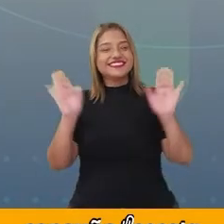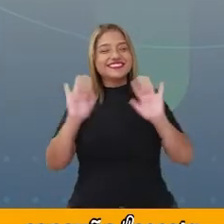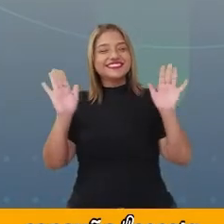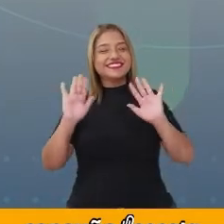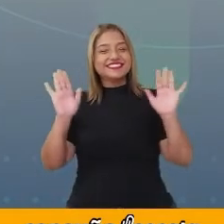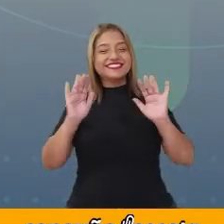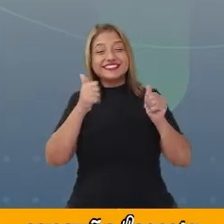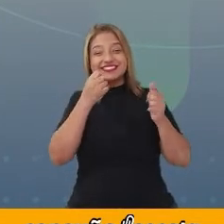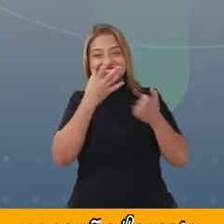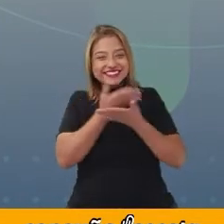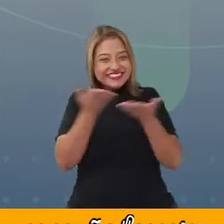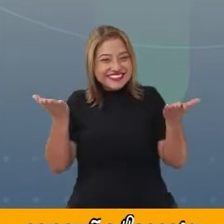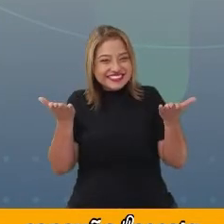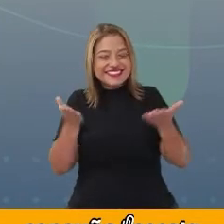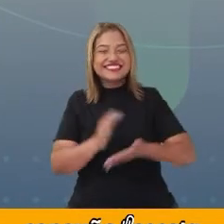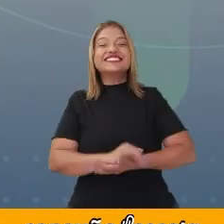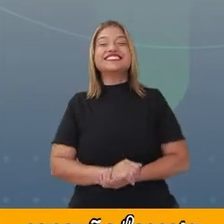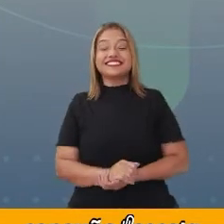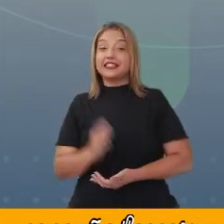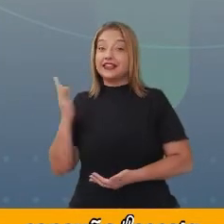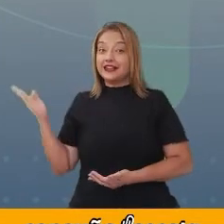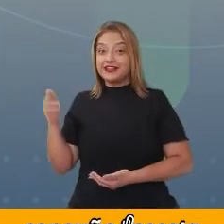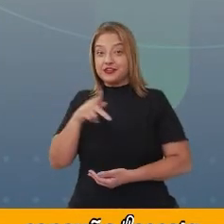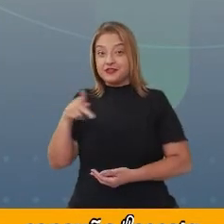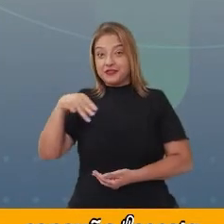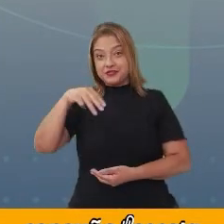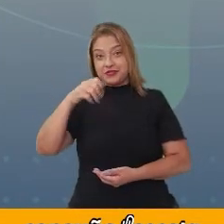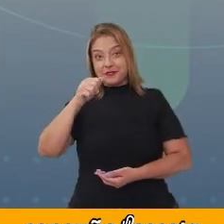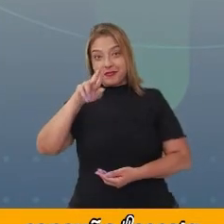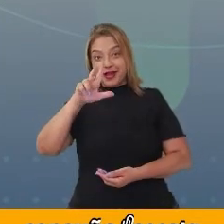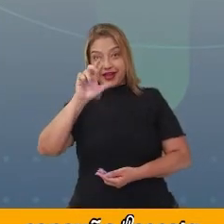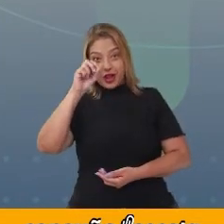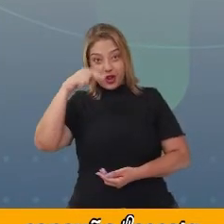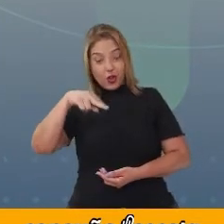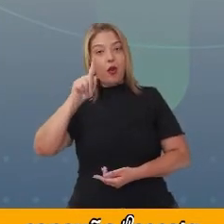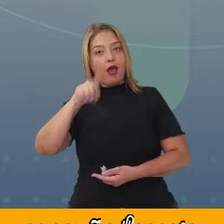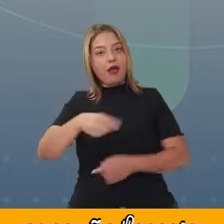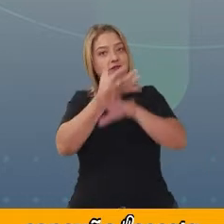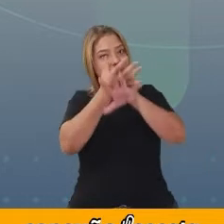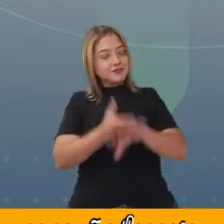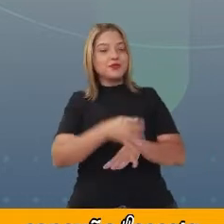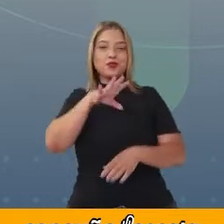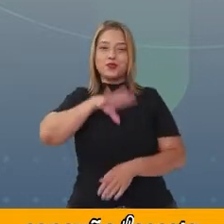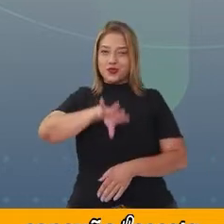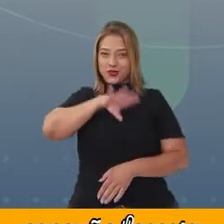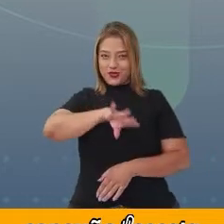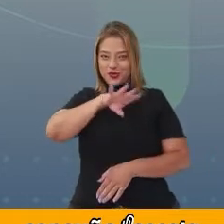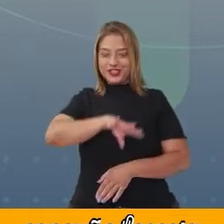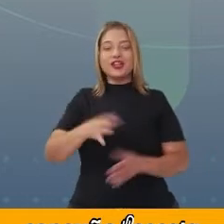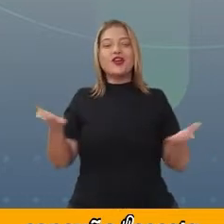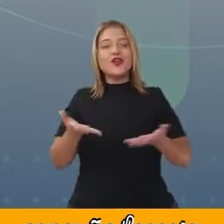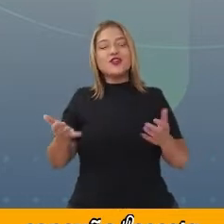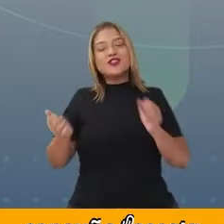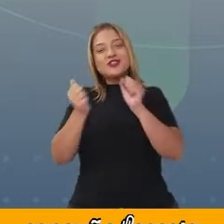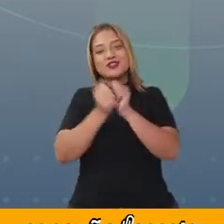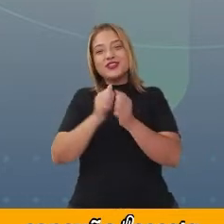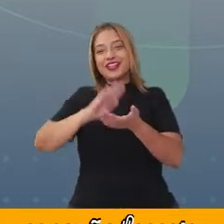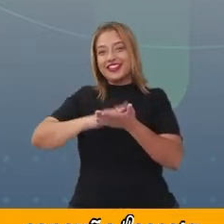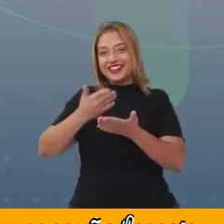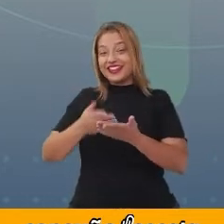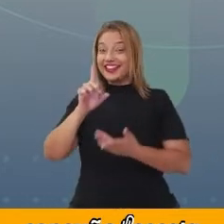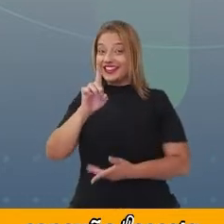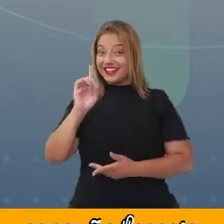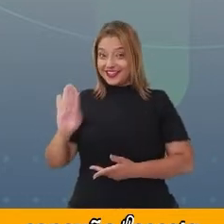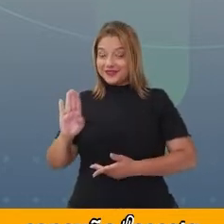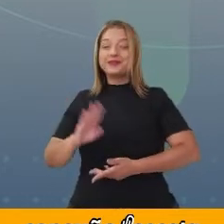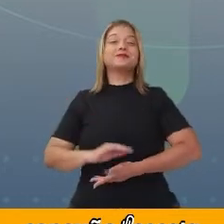Olá, pessoal, tudo bem com vocês? Eu sou o professor Marlon, professor de língua portuguesa. Estou hoje na companhia da nossa intérprete,